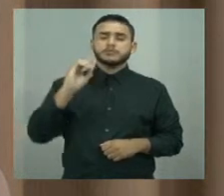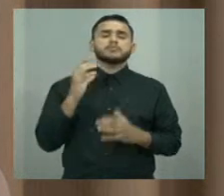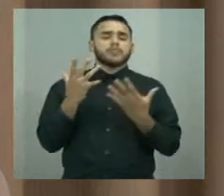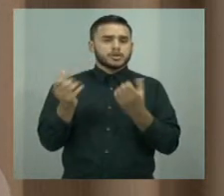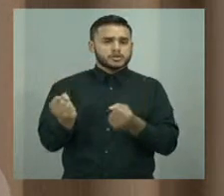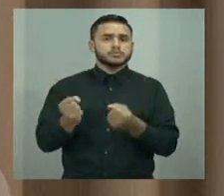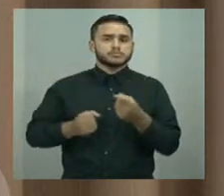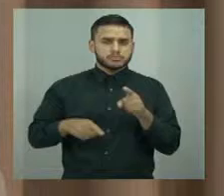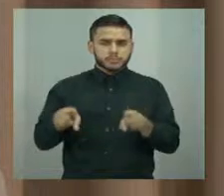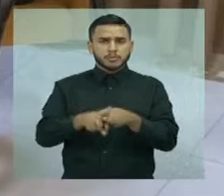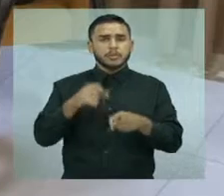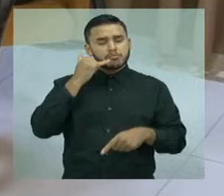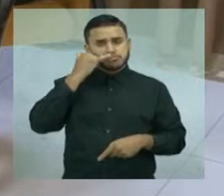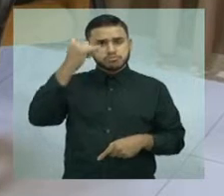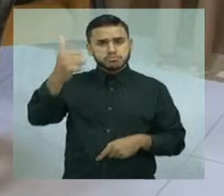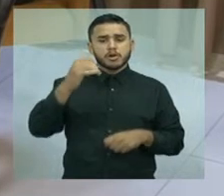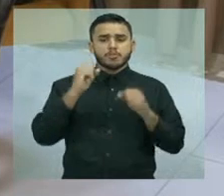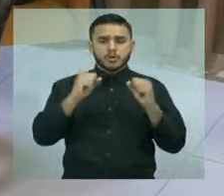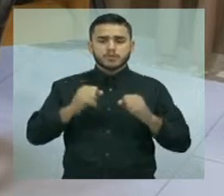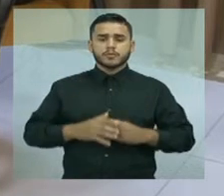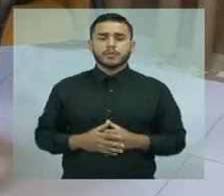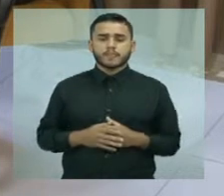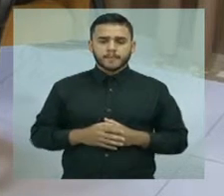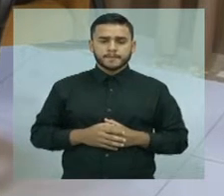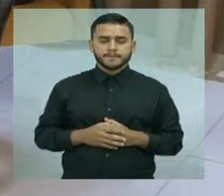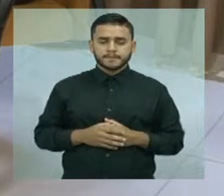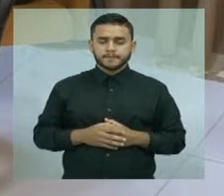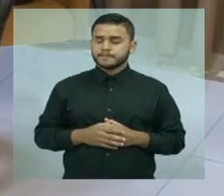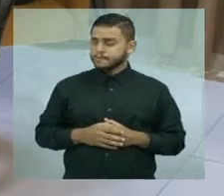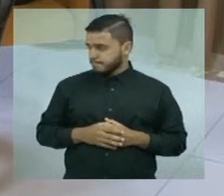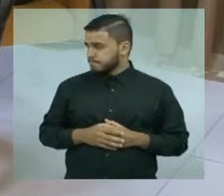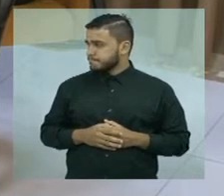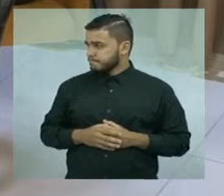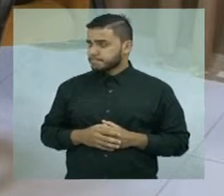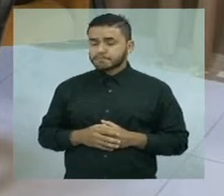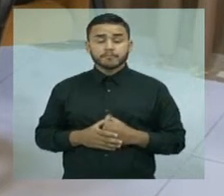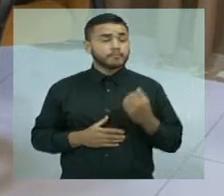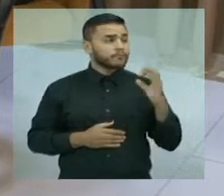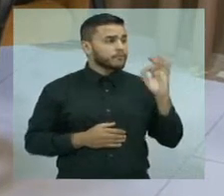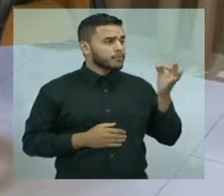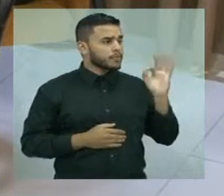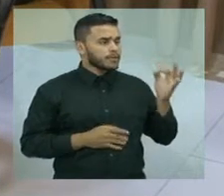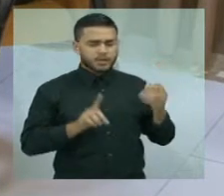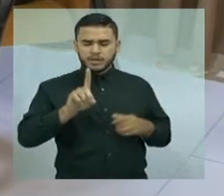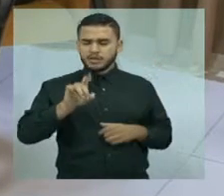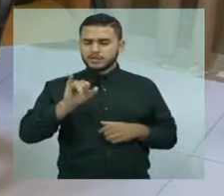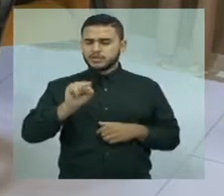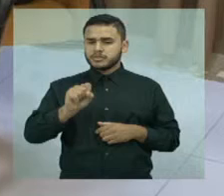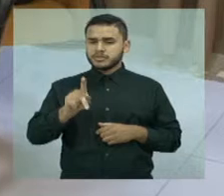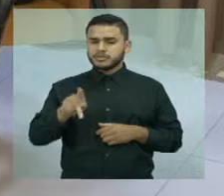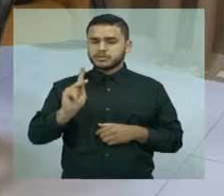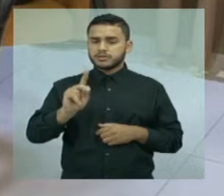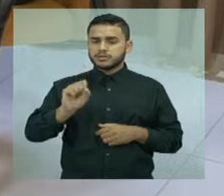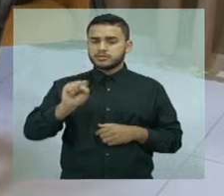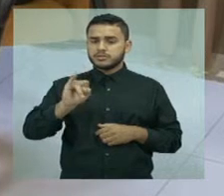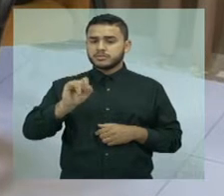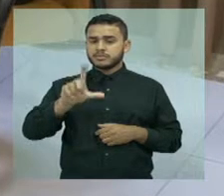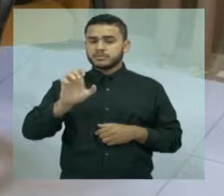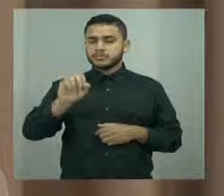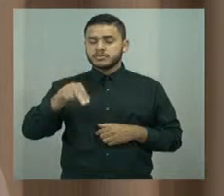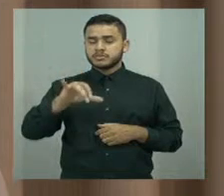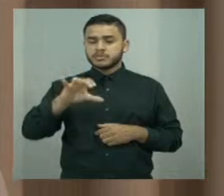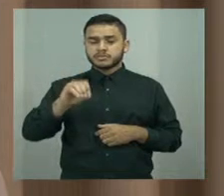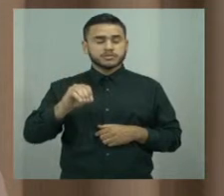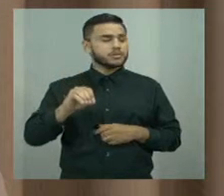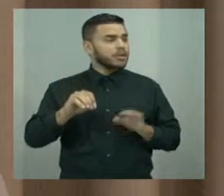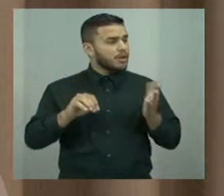pela AGFIS, junto com a polícia. Aproveitando até para esclarecer, aquele Disque Silêncio ainda funciona? O Disque Silêncio